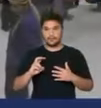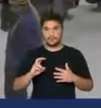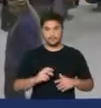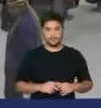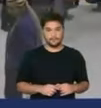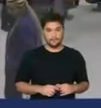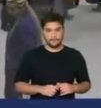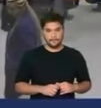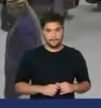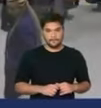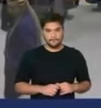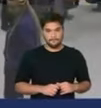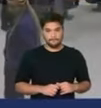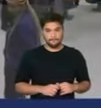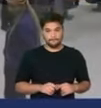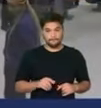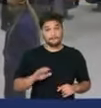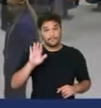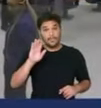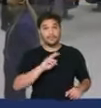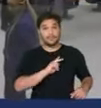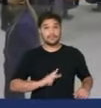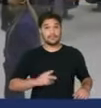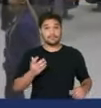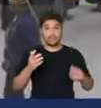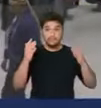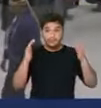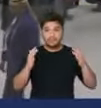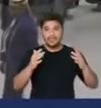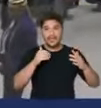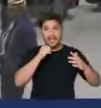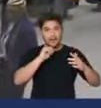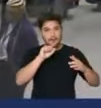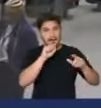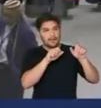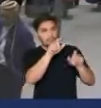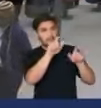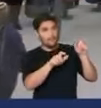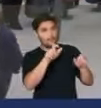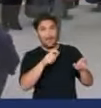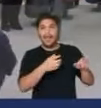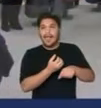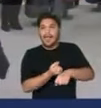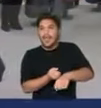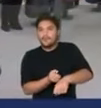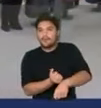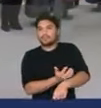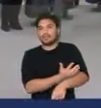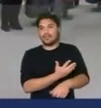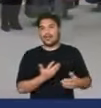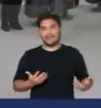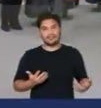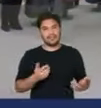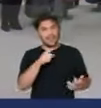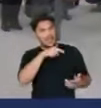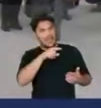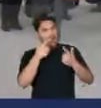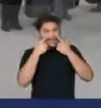Presidente, eu quero aqui, em primeiro lugar, parabenizar as mães emocionadas que estão nesse momento, as lágrimas aqui,